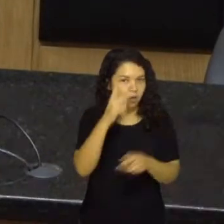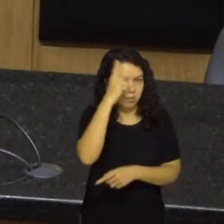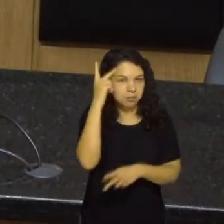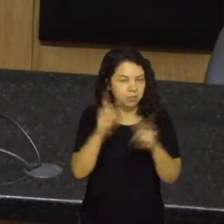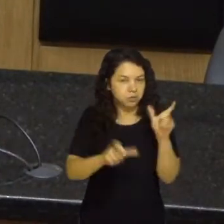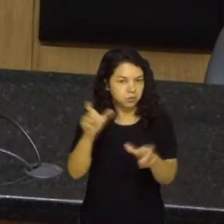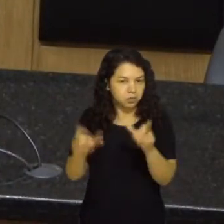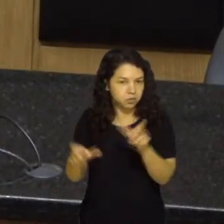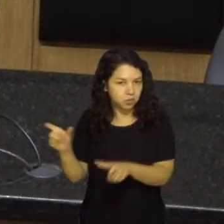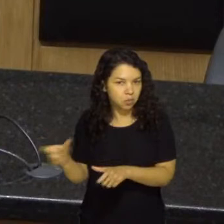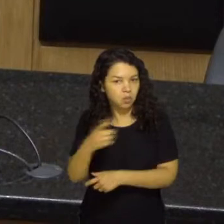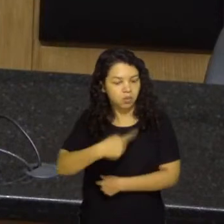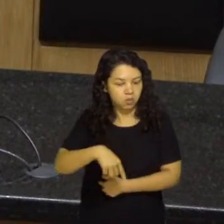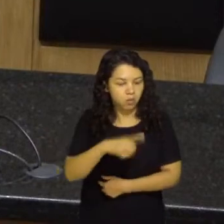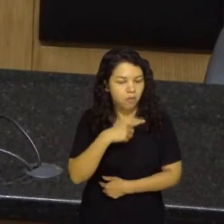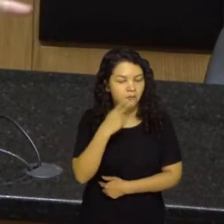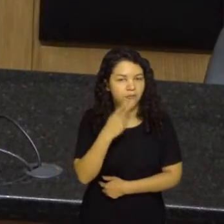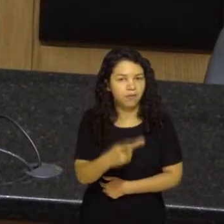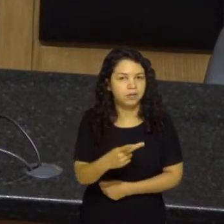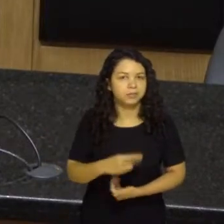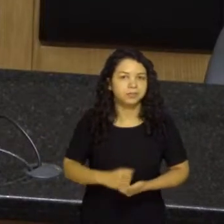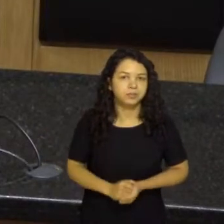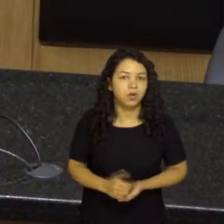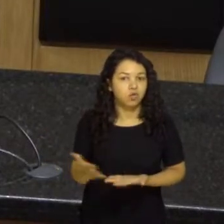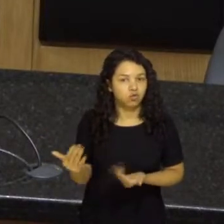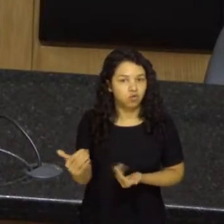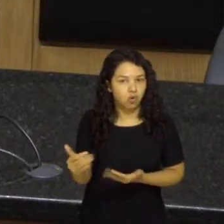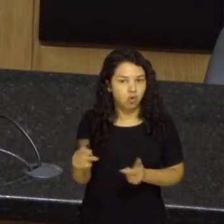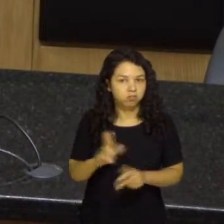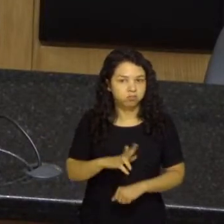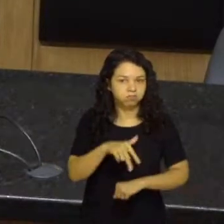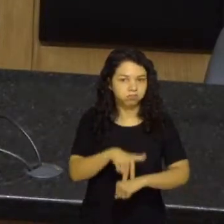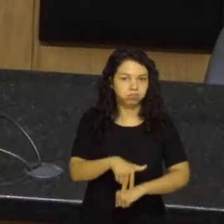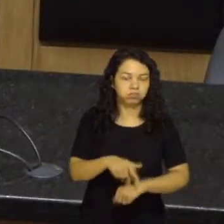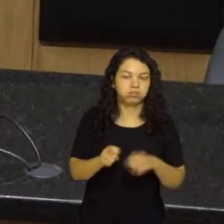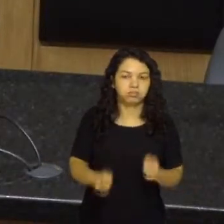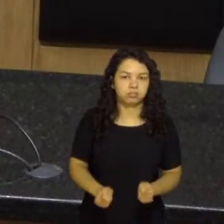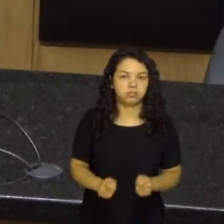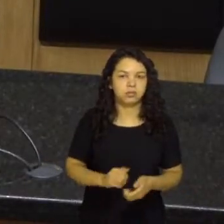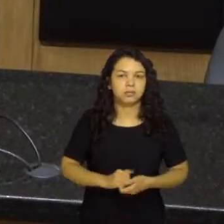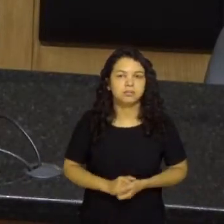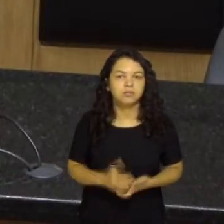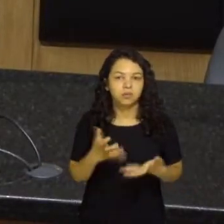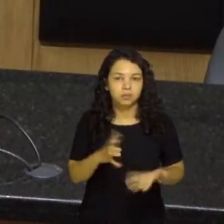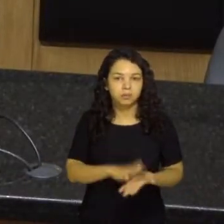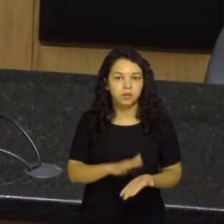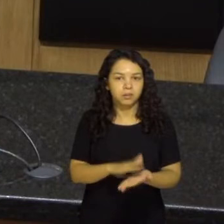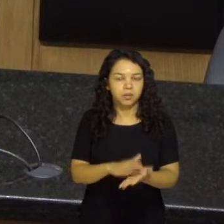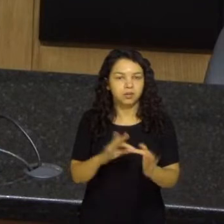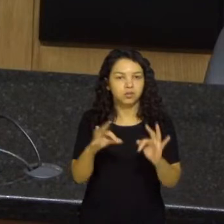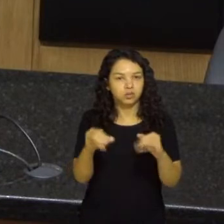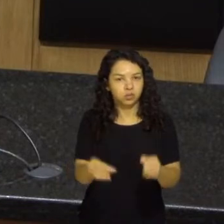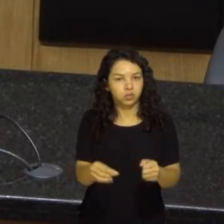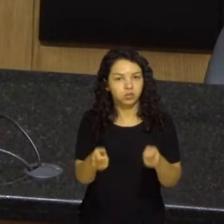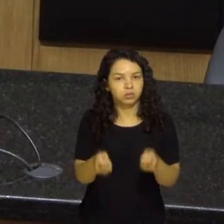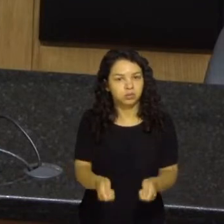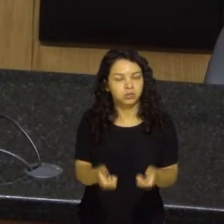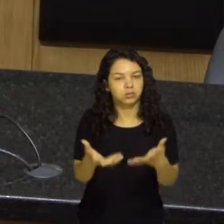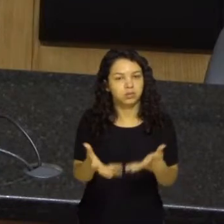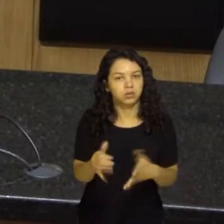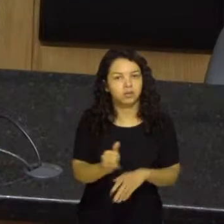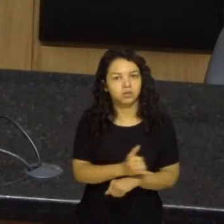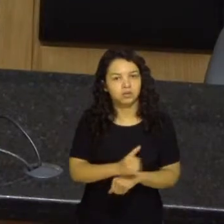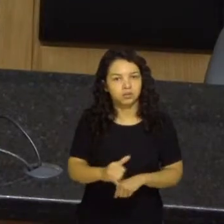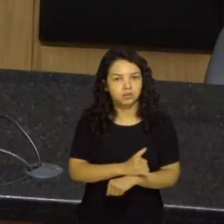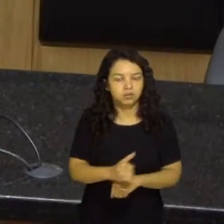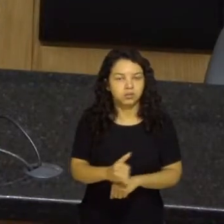E é disso que nós estamos falando aqui. Jovens com atitude determinada, eu quero parabenizar a todos por buscarem estas oportunidades,